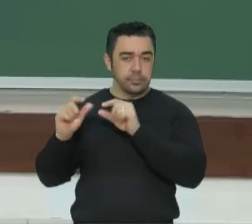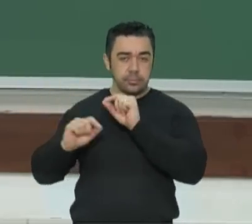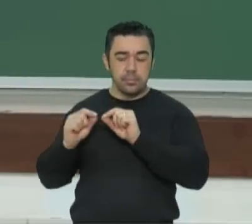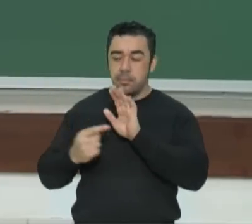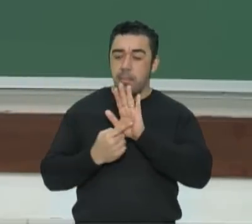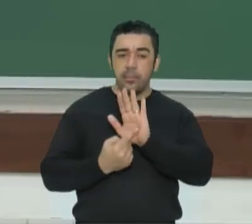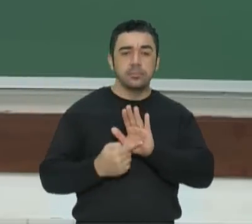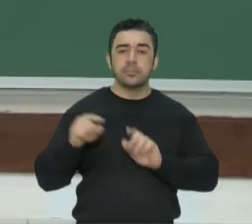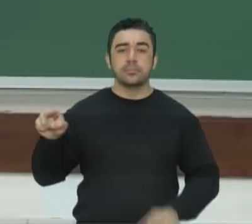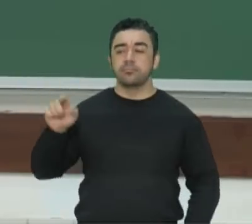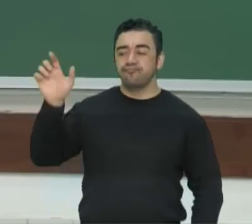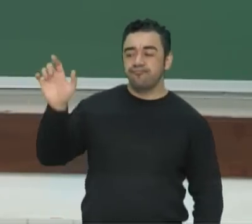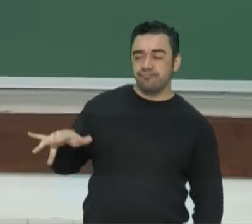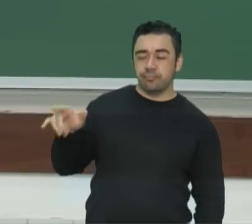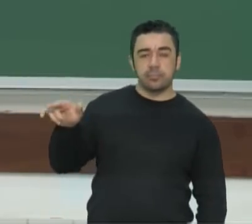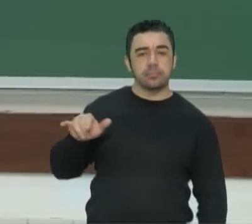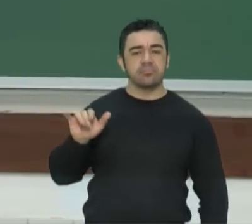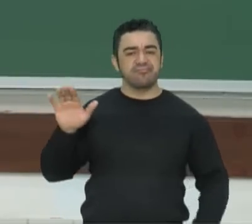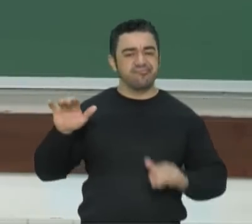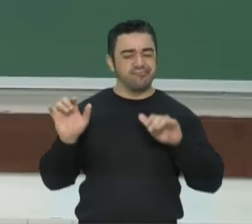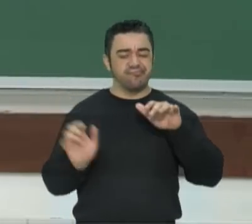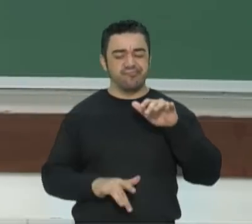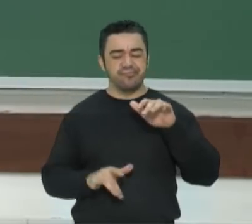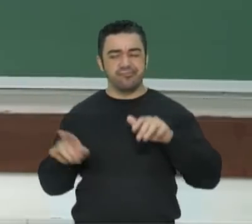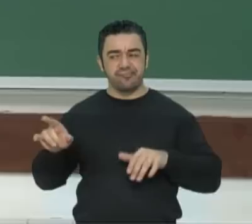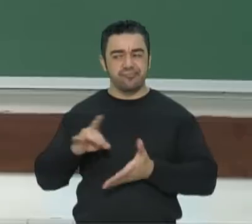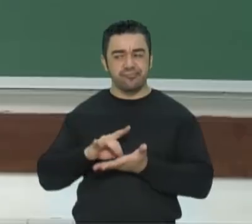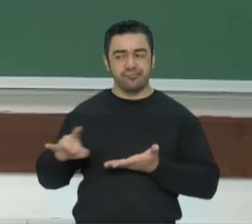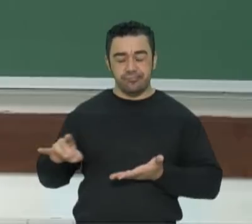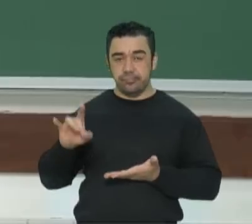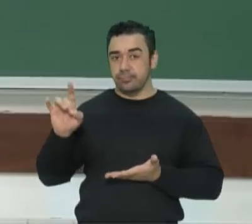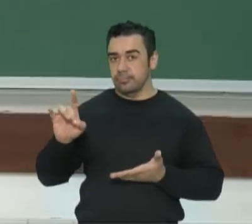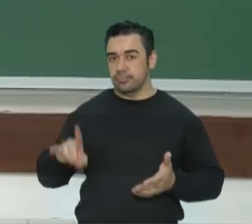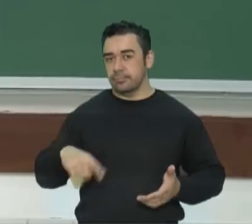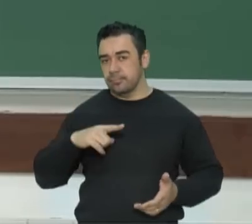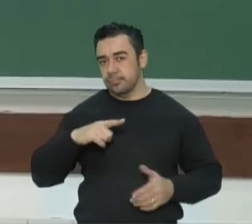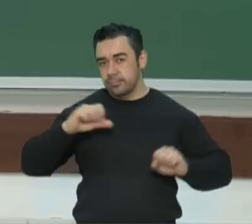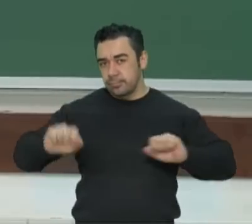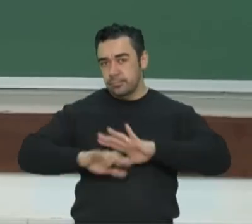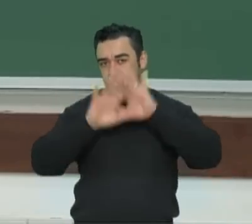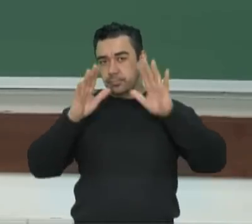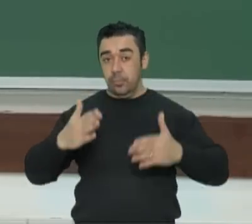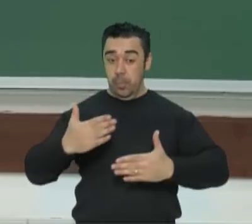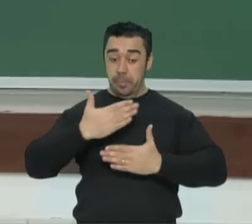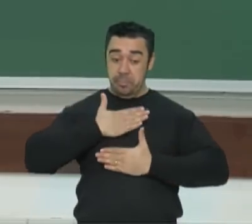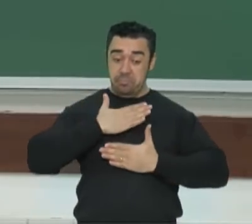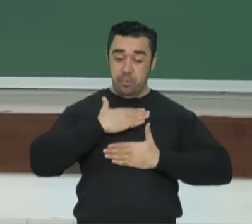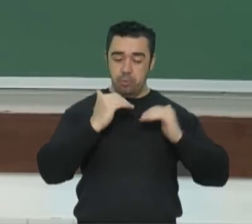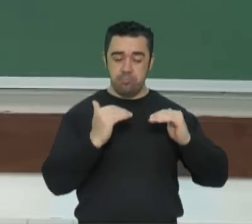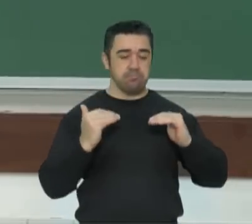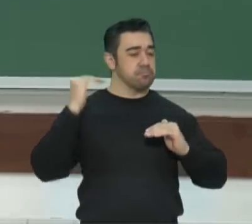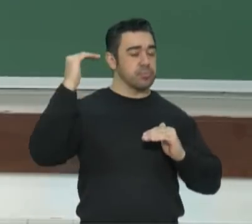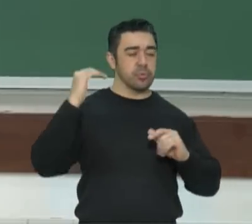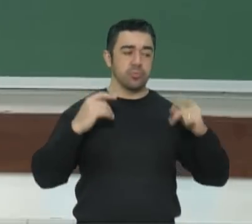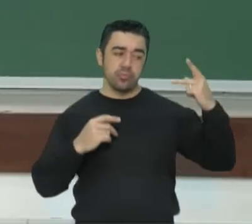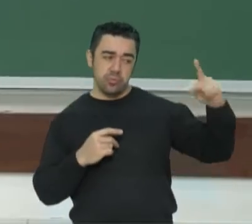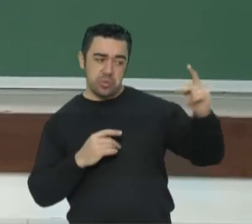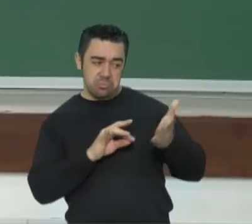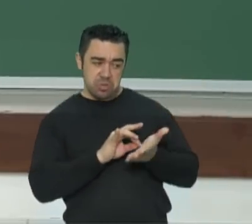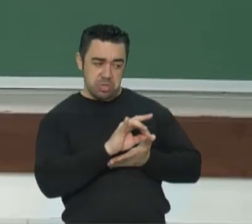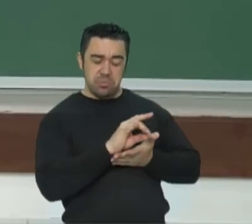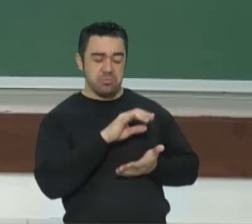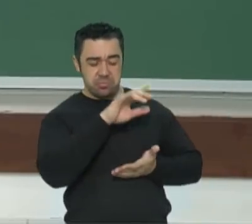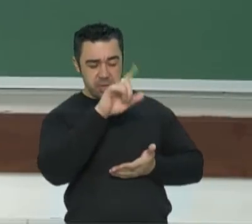a inferioridade do inimigo. E essa é uma ideia clara na Guerra Fria. O meu lado é superior, o lado do inimigo